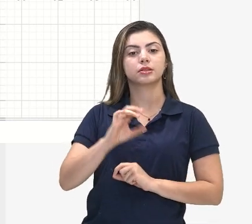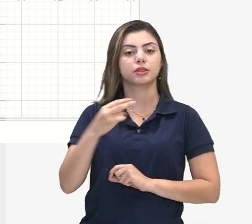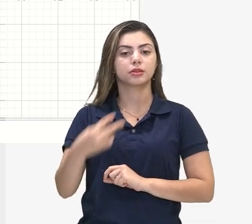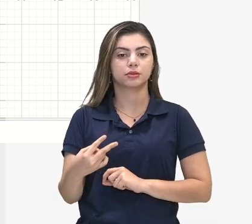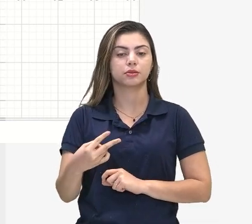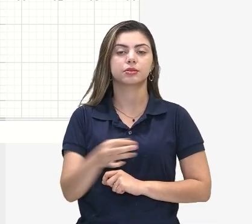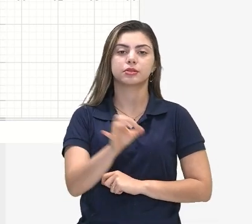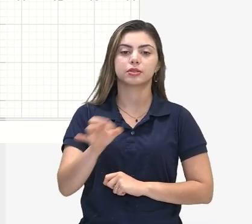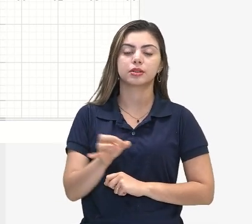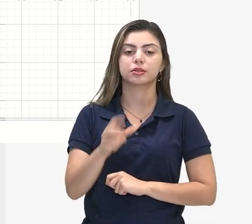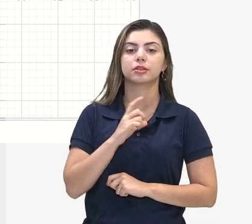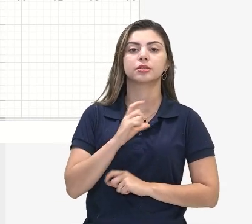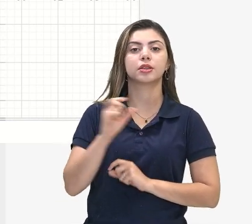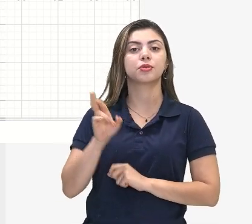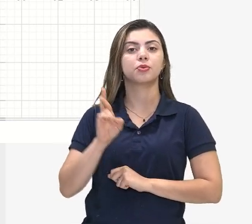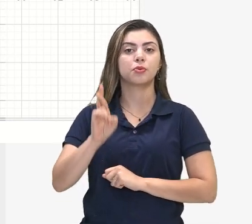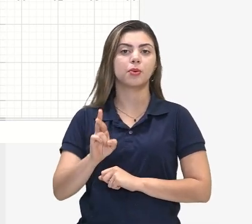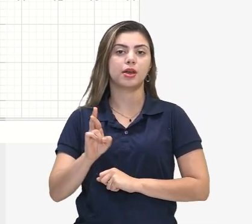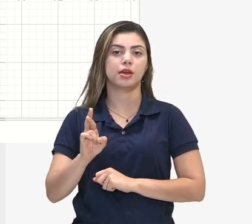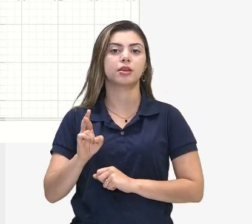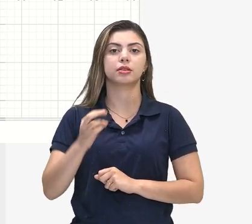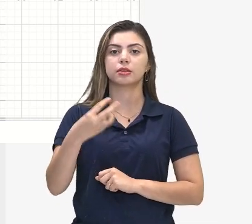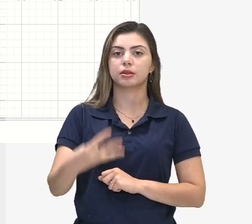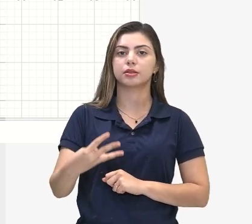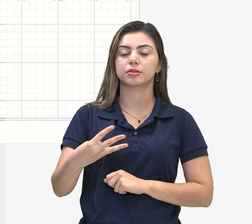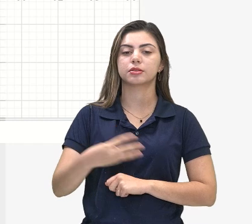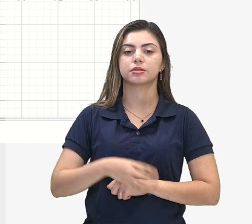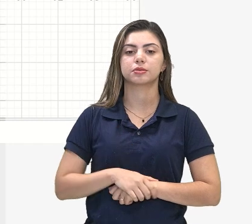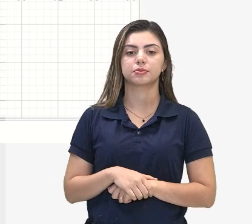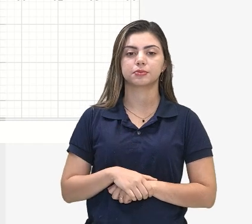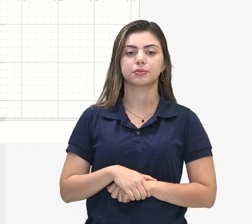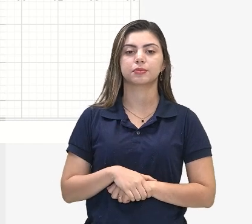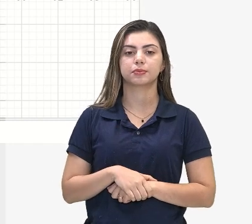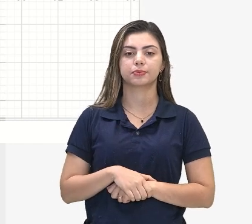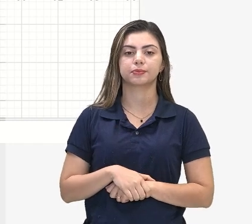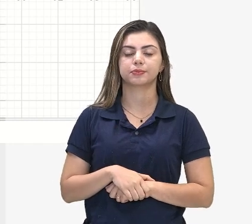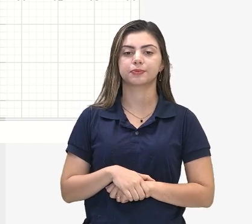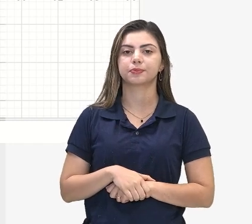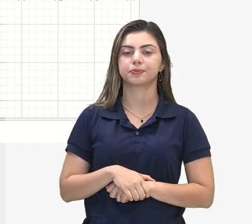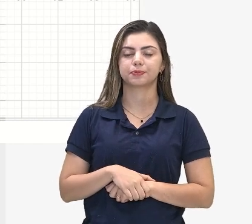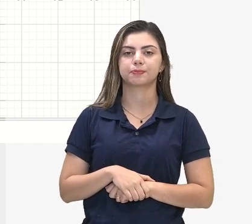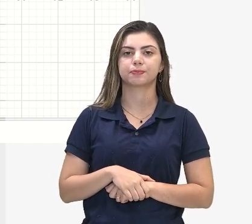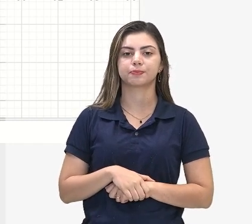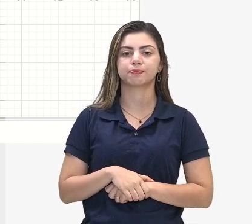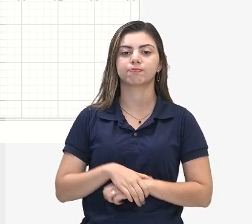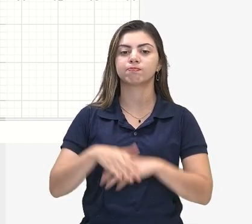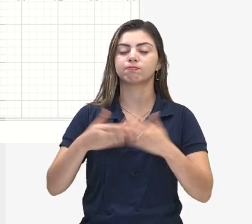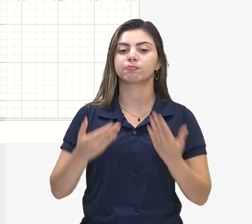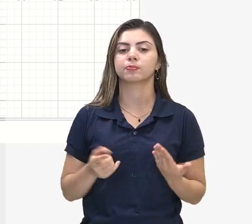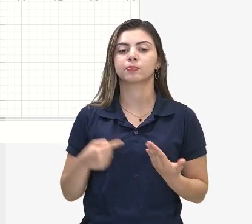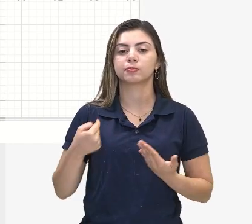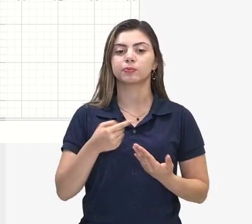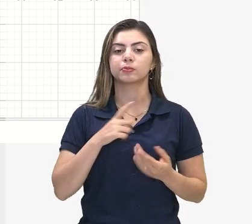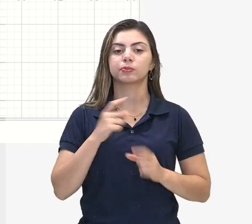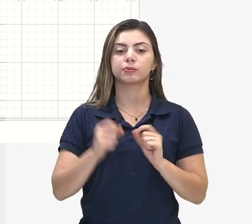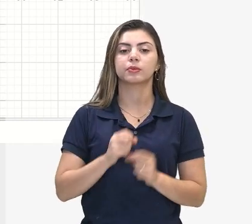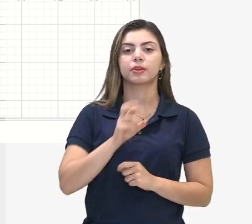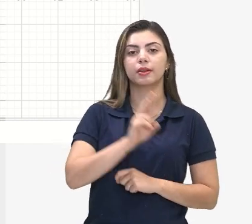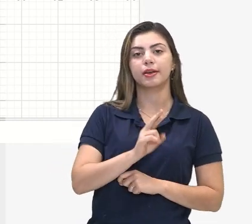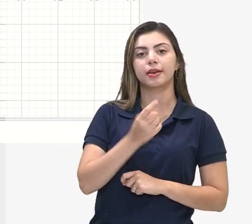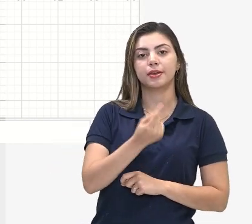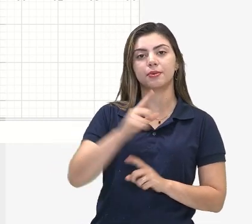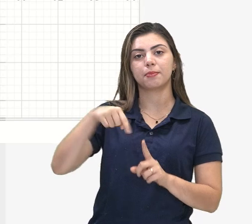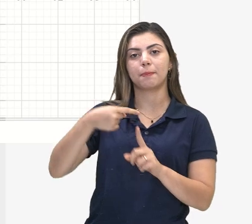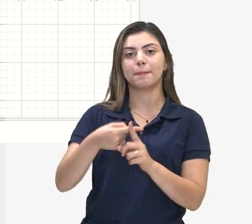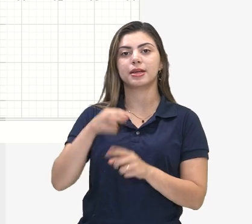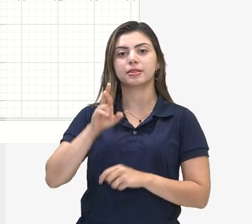correto? Com o raio 3. Daqui, ó, daqui para cá, mede 3. Beleza. Quando nós somamos R1 com R2,